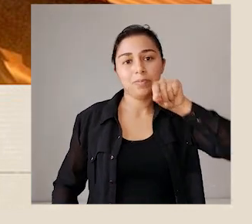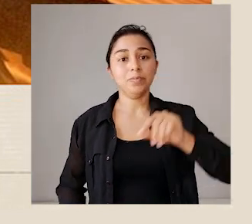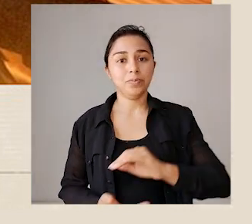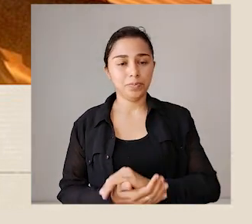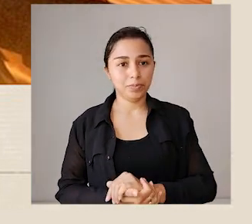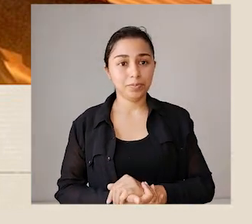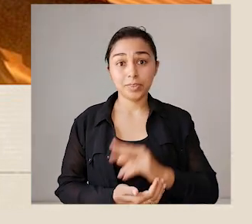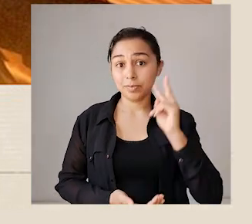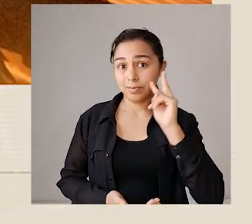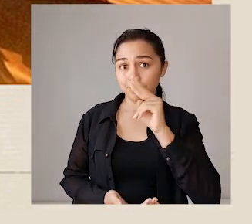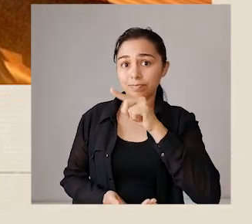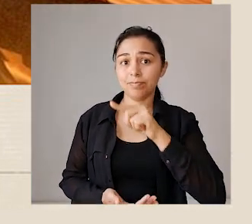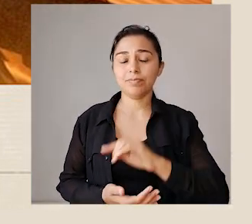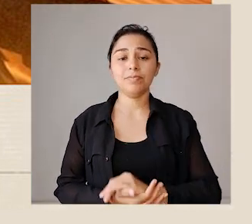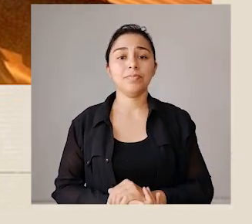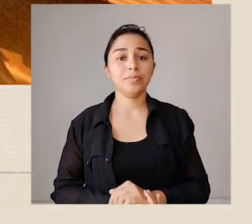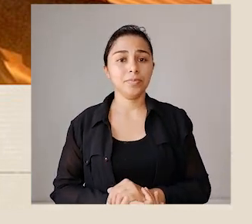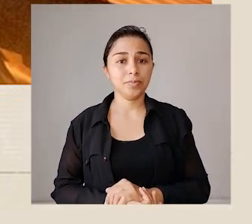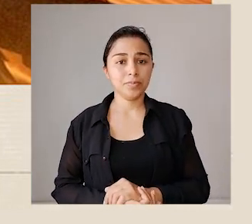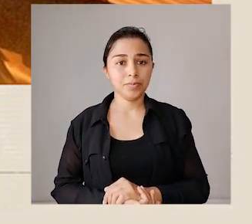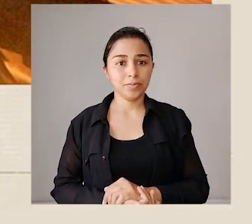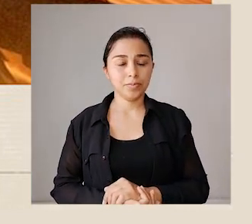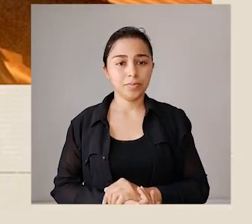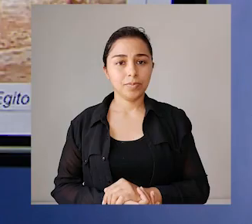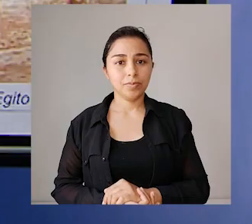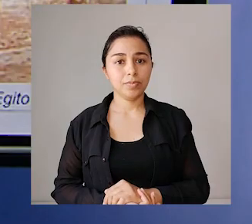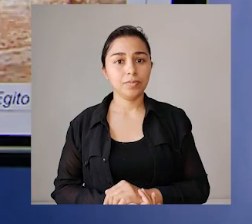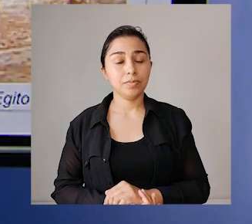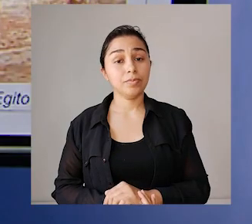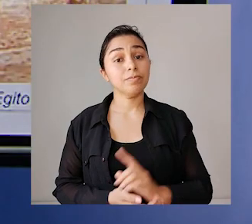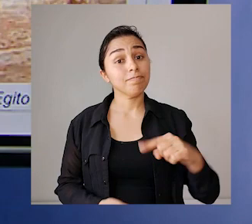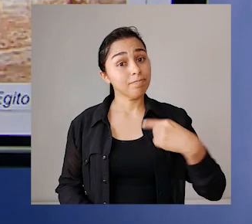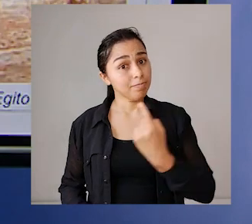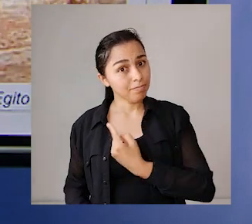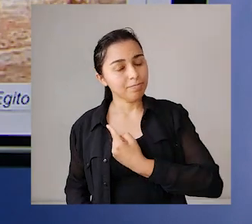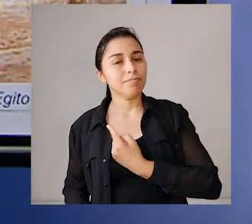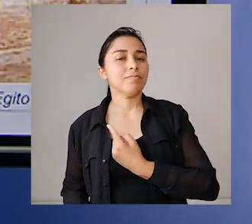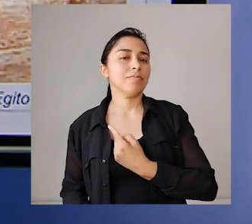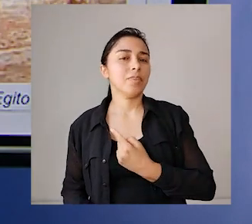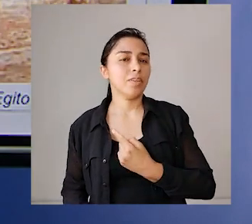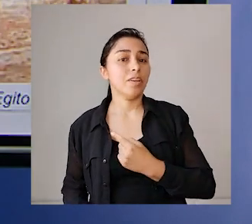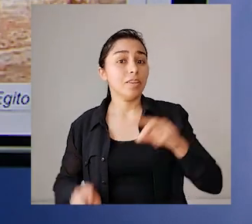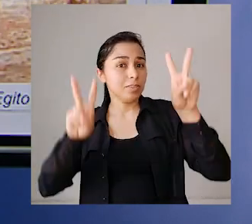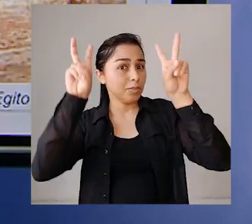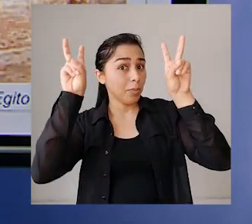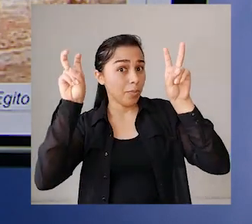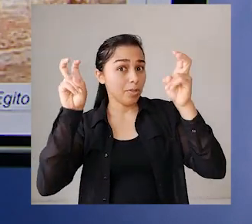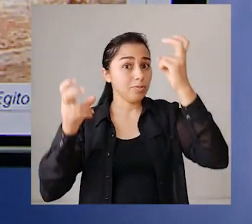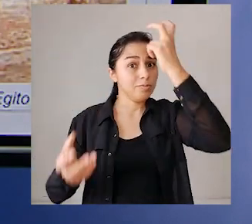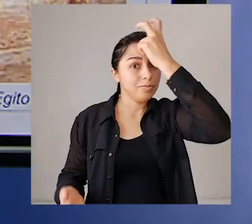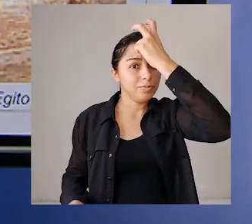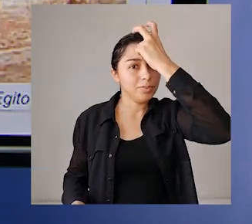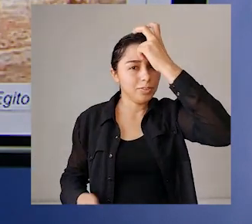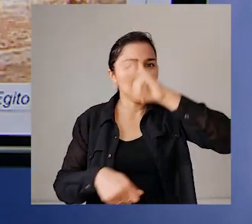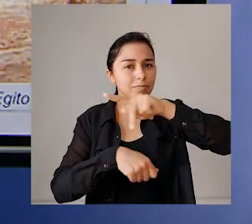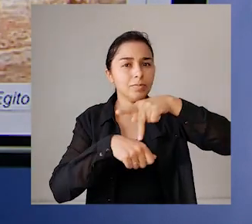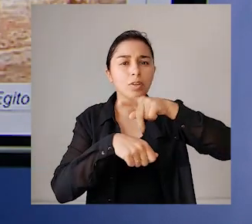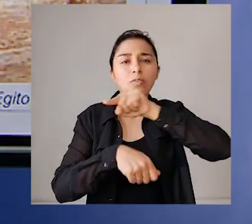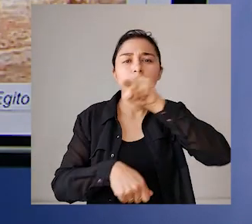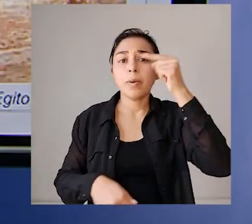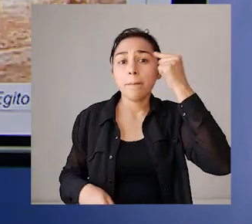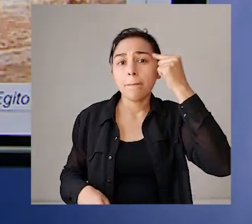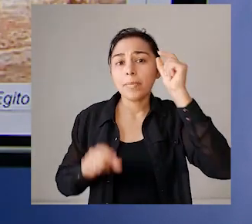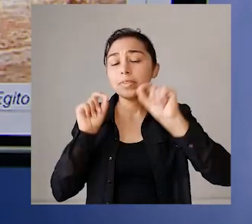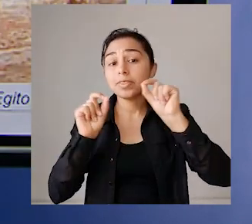uma ave, como você pode observar na imagem. Quando a gente fala de Egito, o que é que vem à mente de